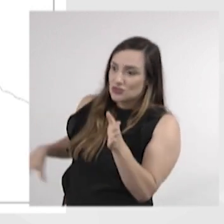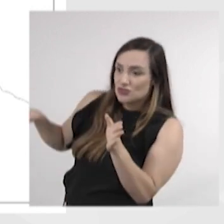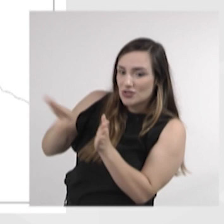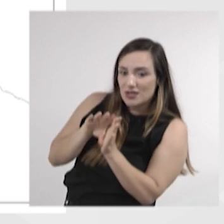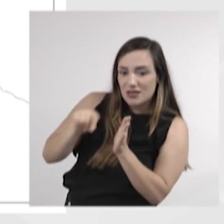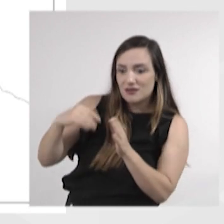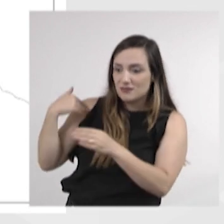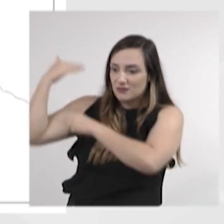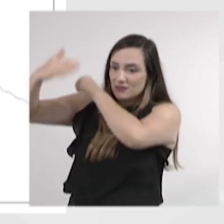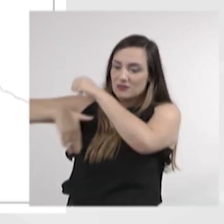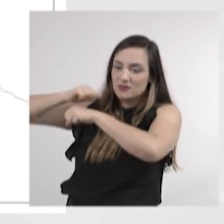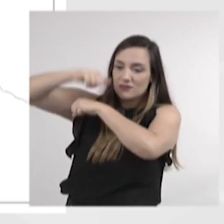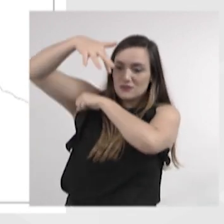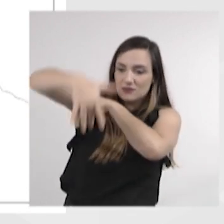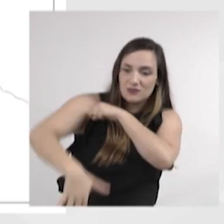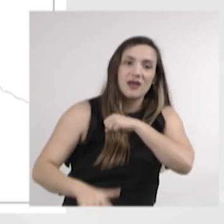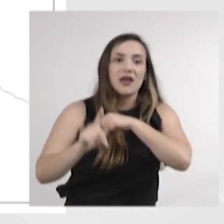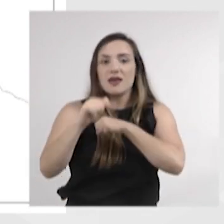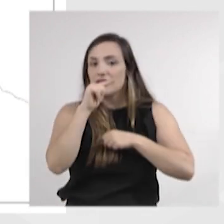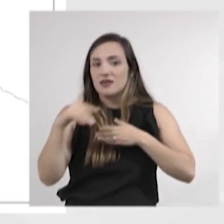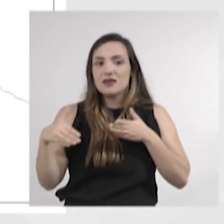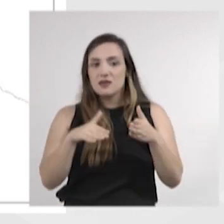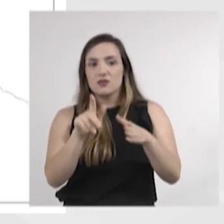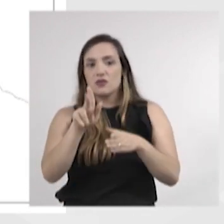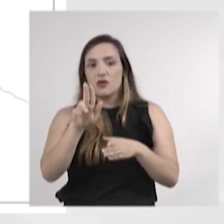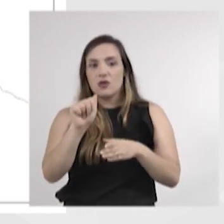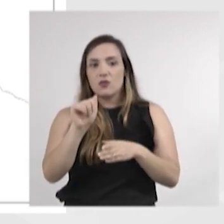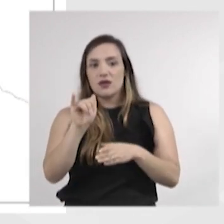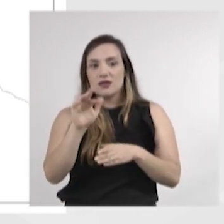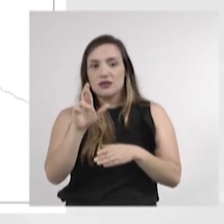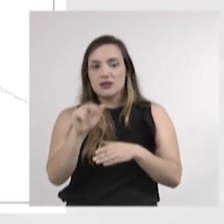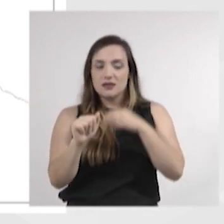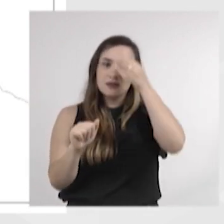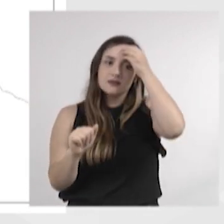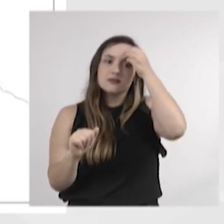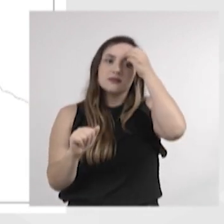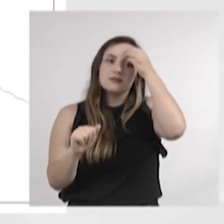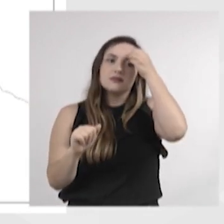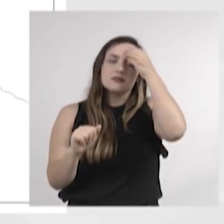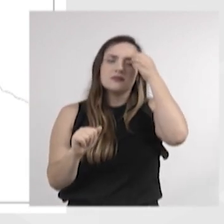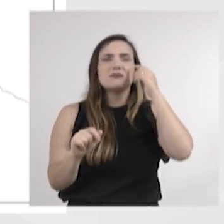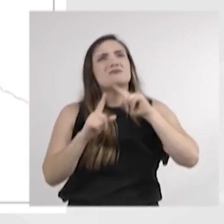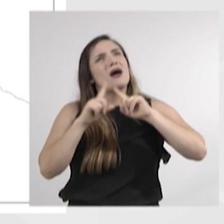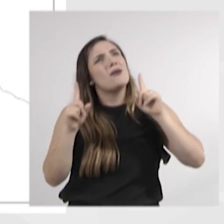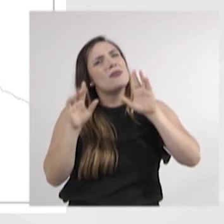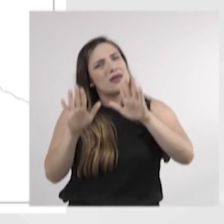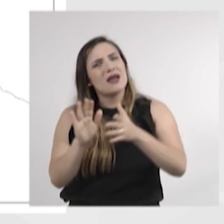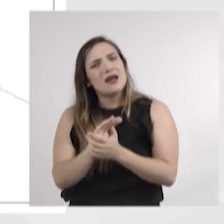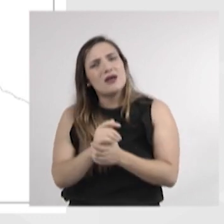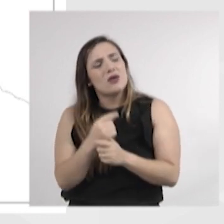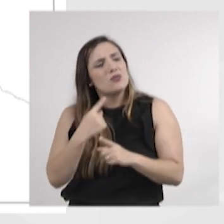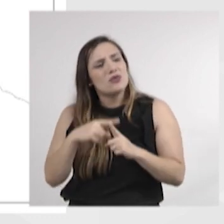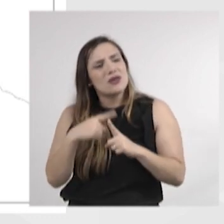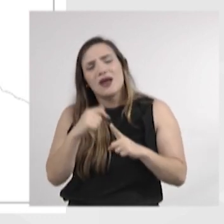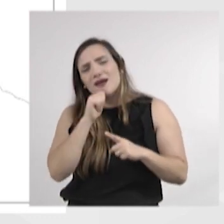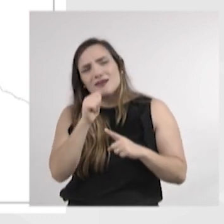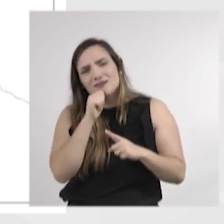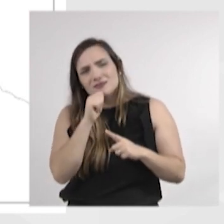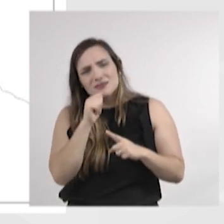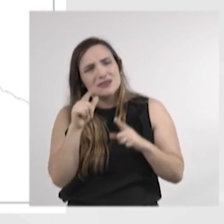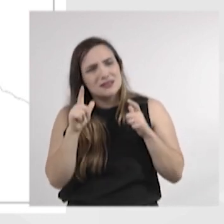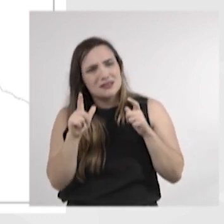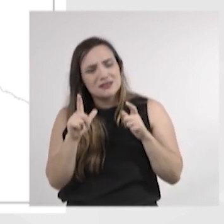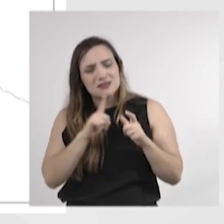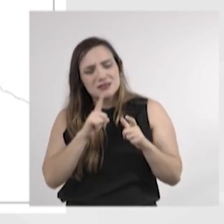Itaipu passa por Guaíra. Até me perguntaram uma vez assim, por que a gente mantém a rede além de Guaíra, para cima de Guaíra, montante, se o